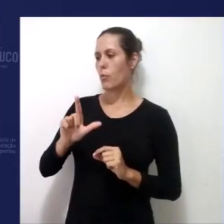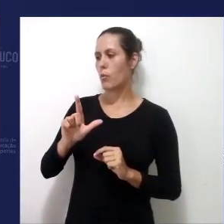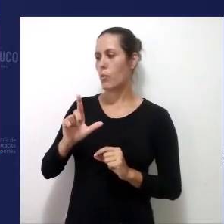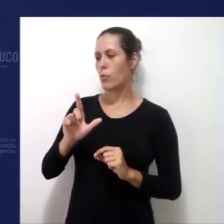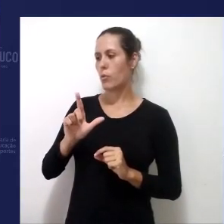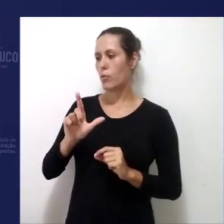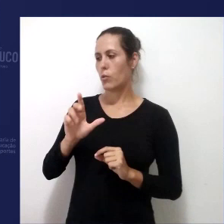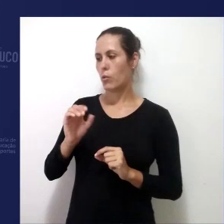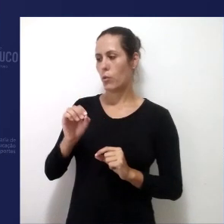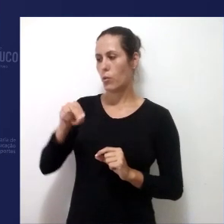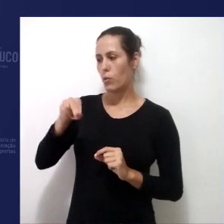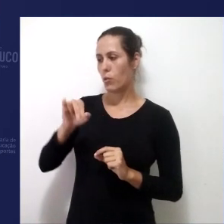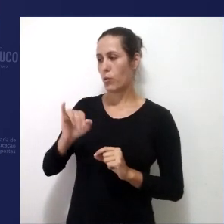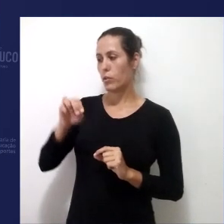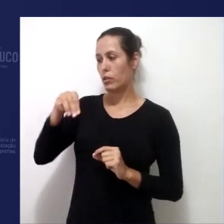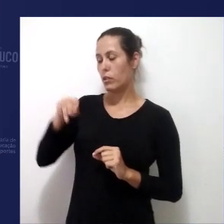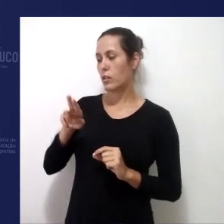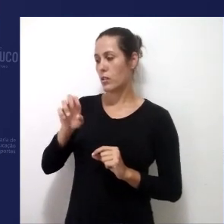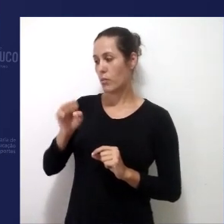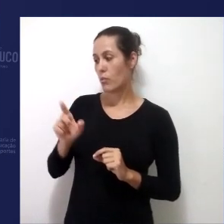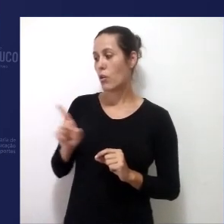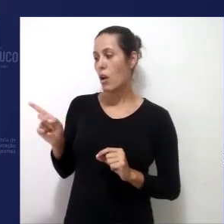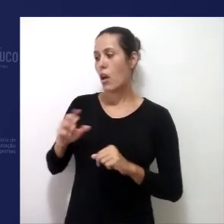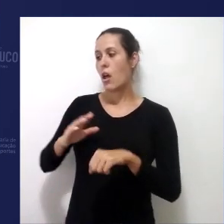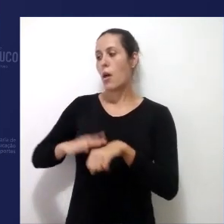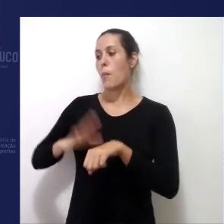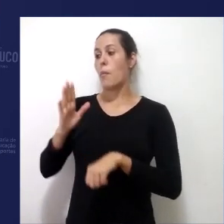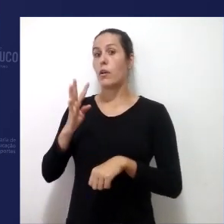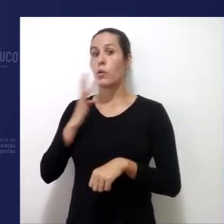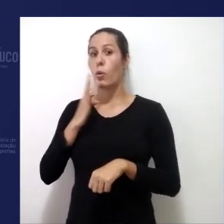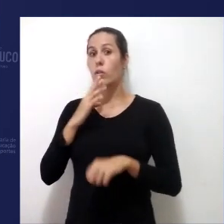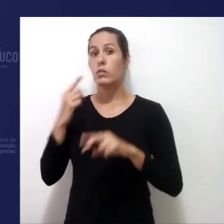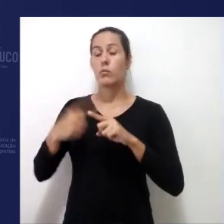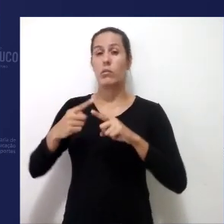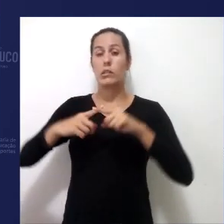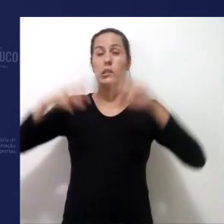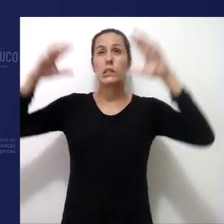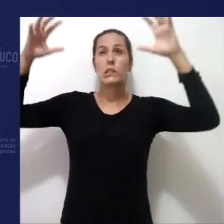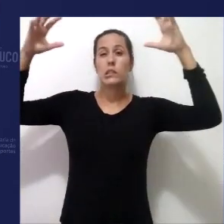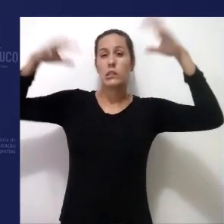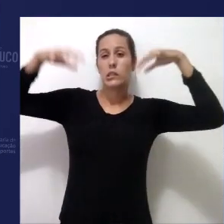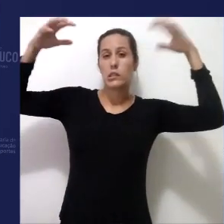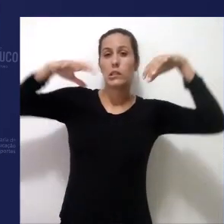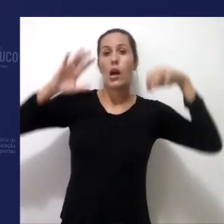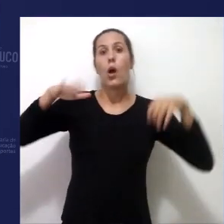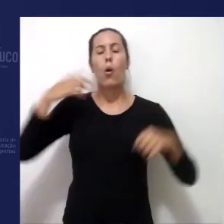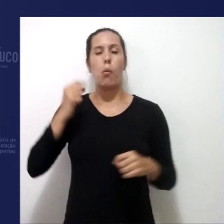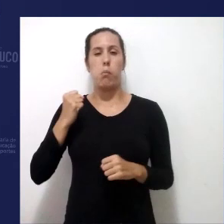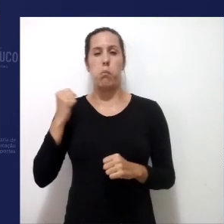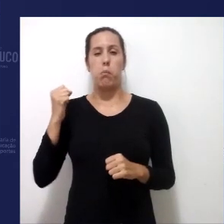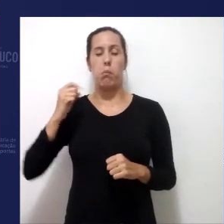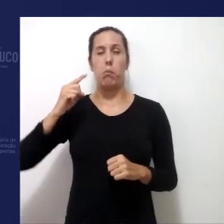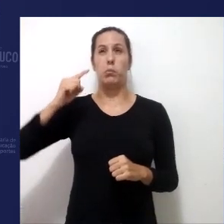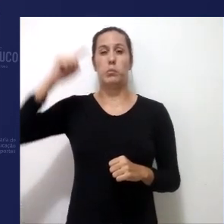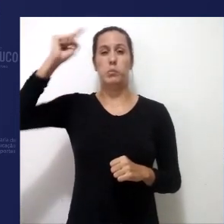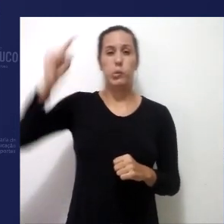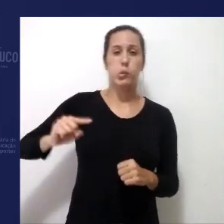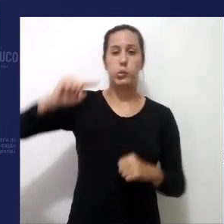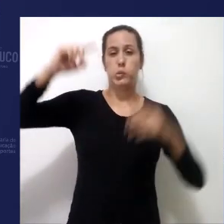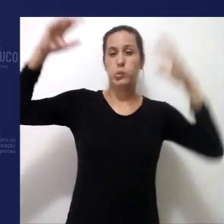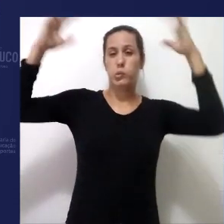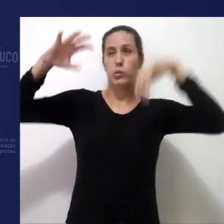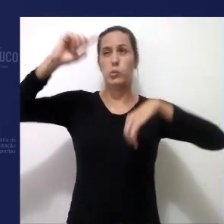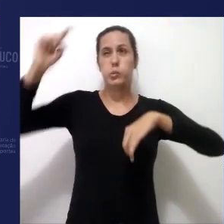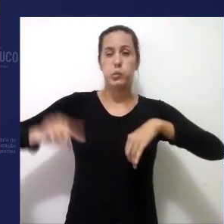cumulonimbus são muito conhecidas por serem nuvens de tempestades e nuvens de trovoadas.